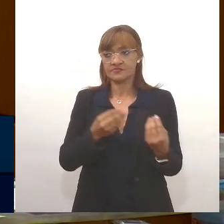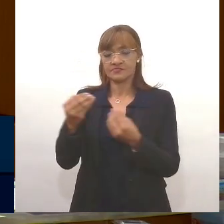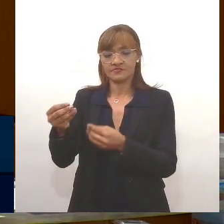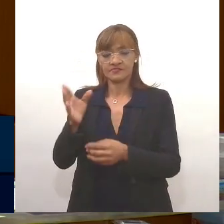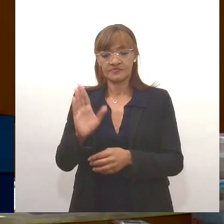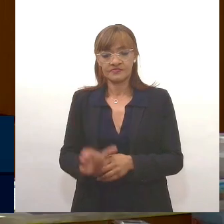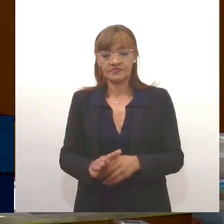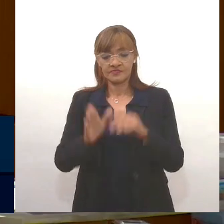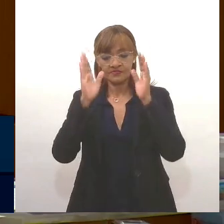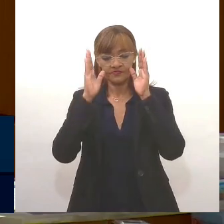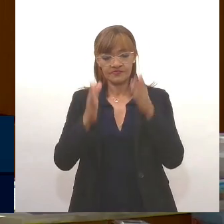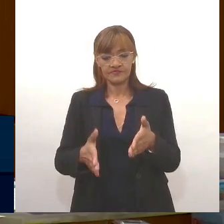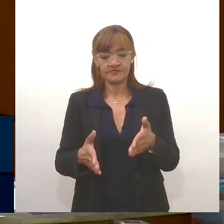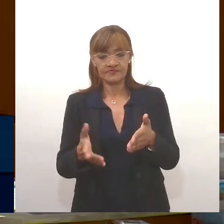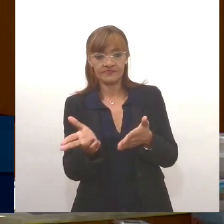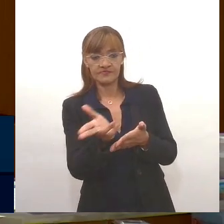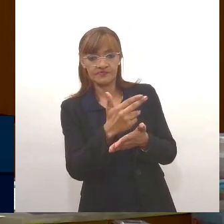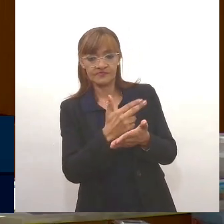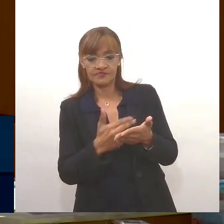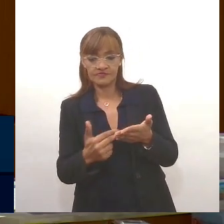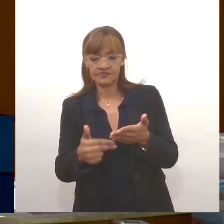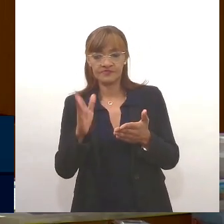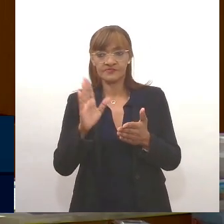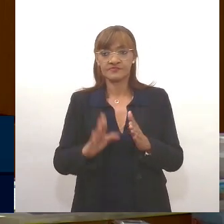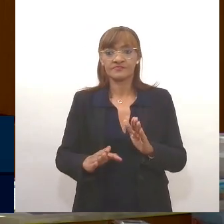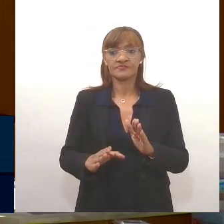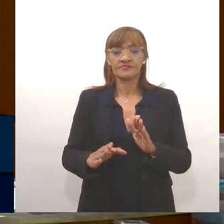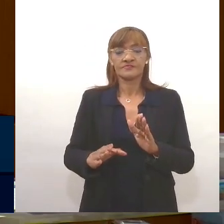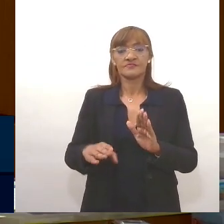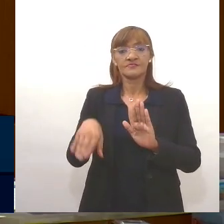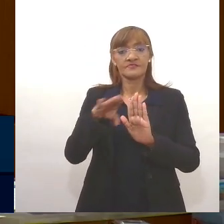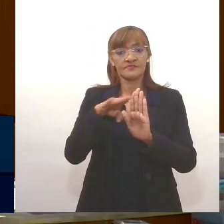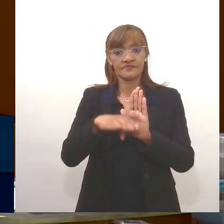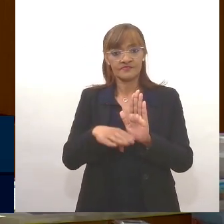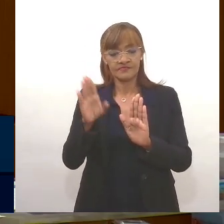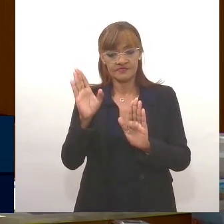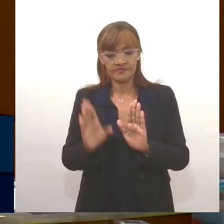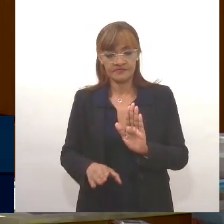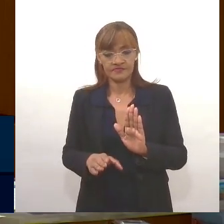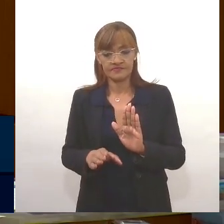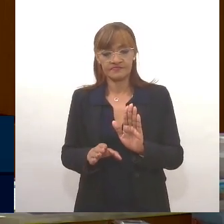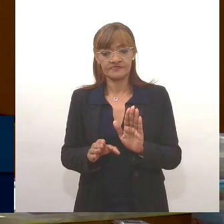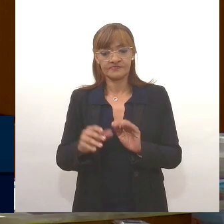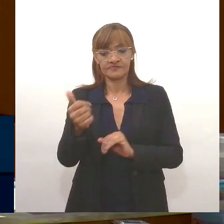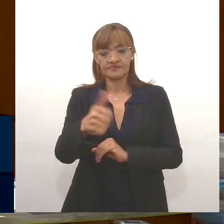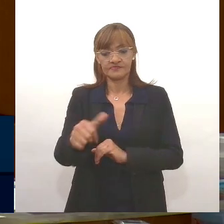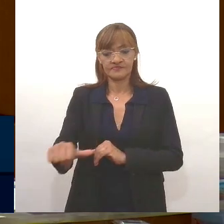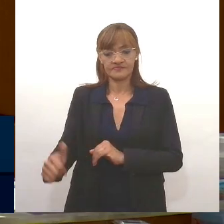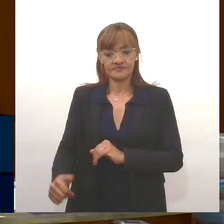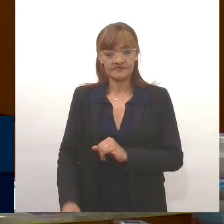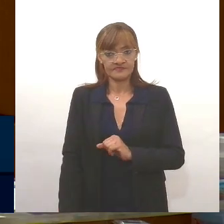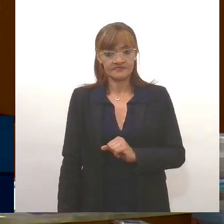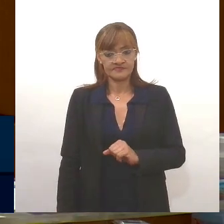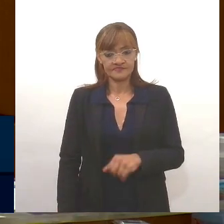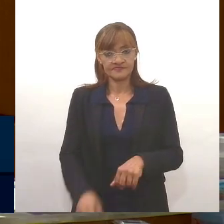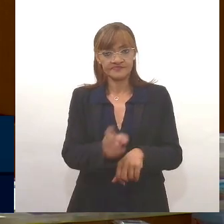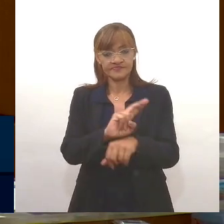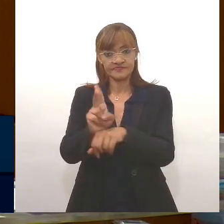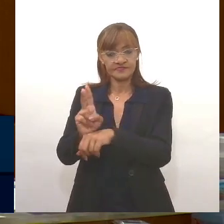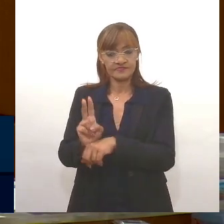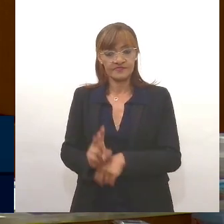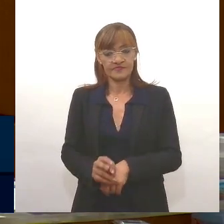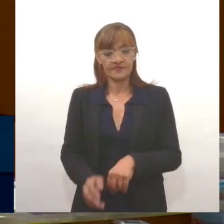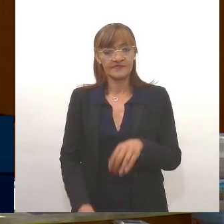programas modelos de governança aval ação e monitoramento né dessas